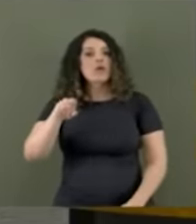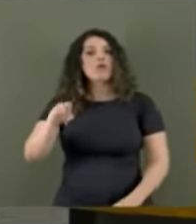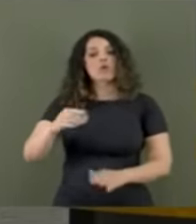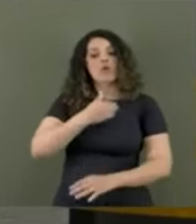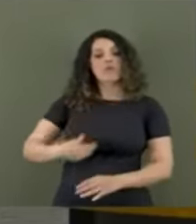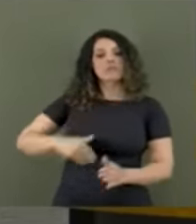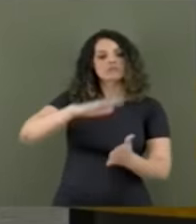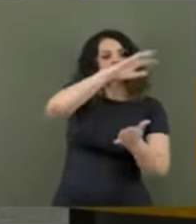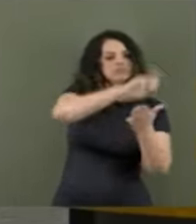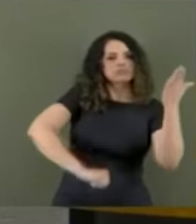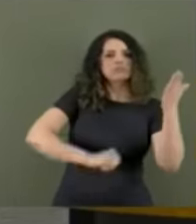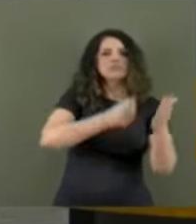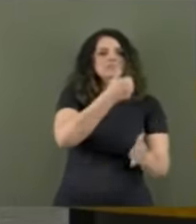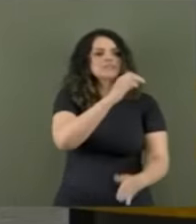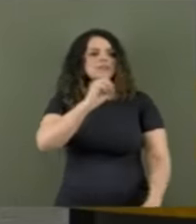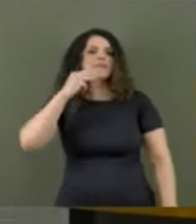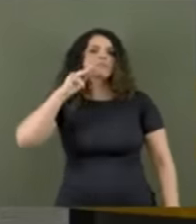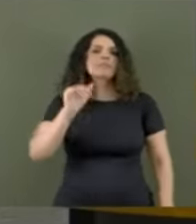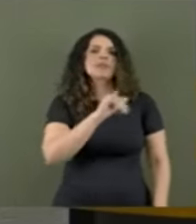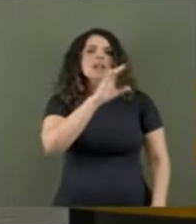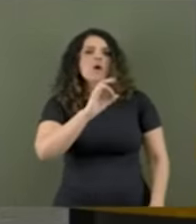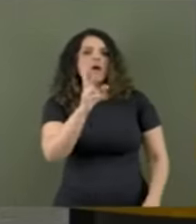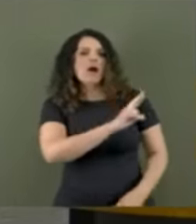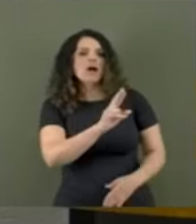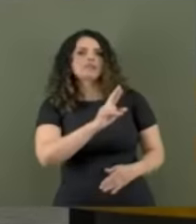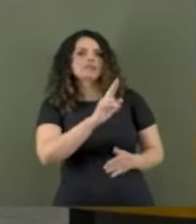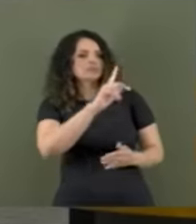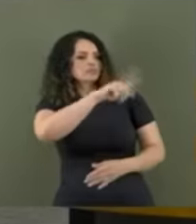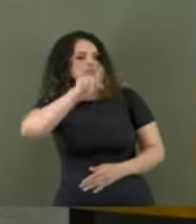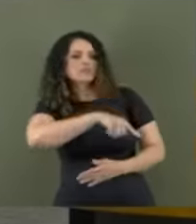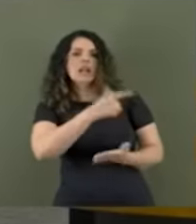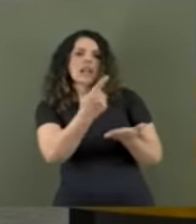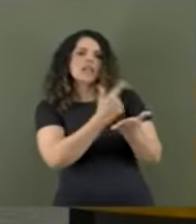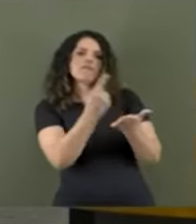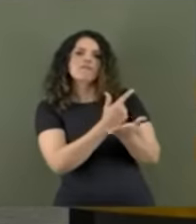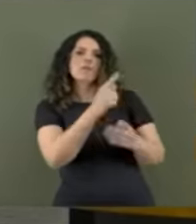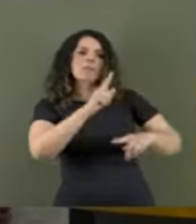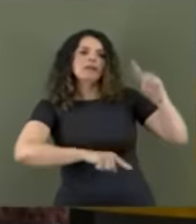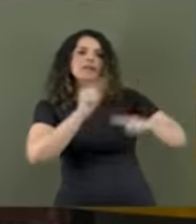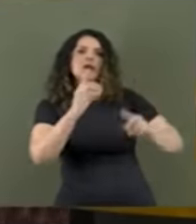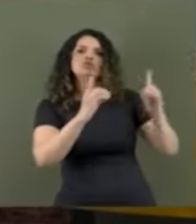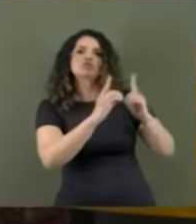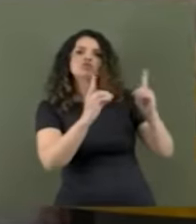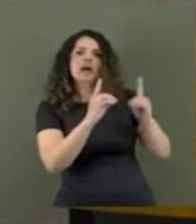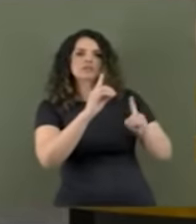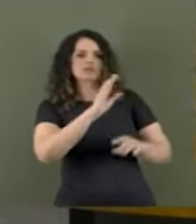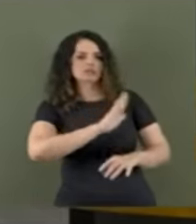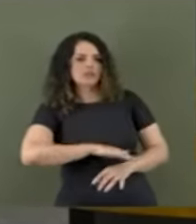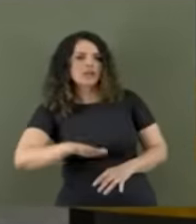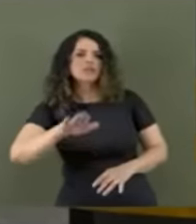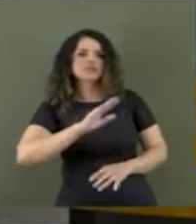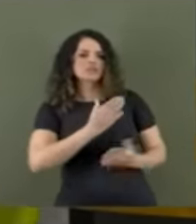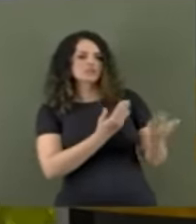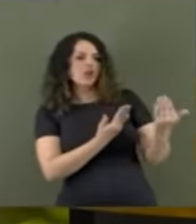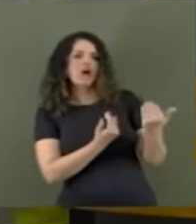mais de R 100 milhões de reais de livros didáticos sequer material didático as nossas crianças os nossos jovens